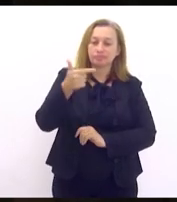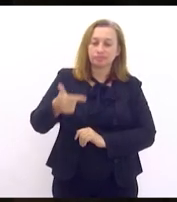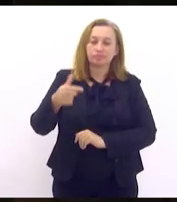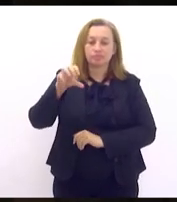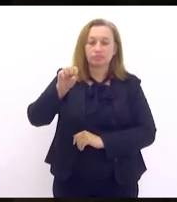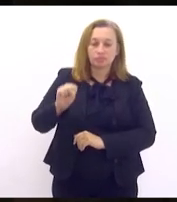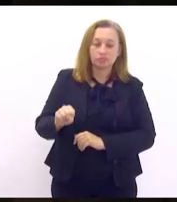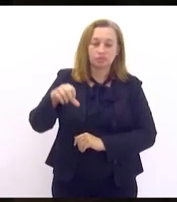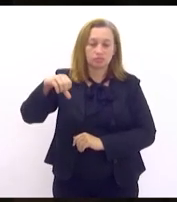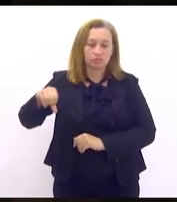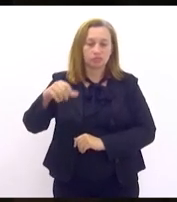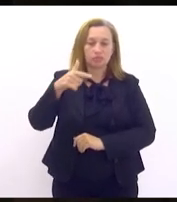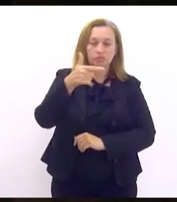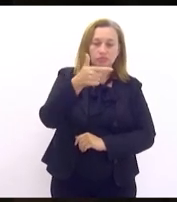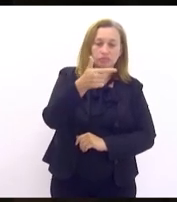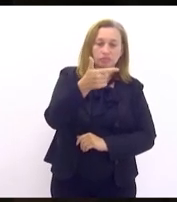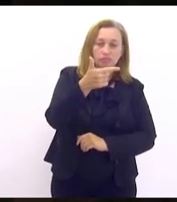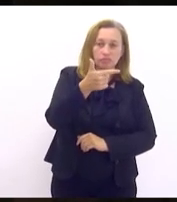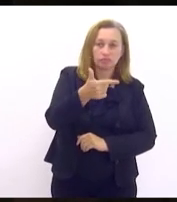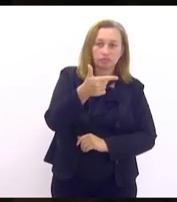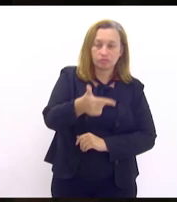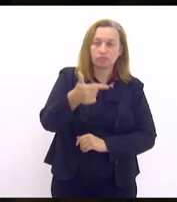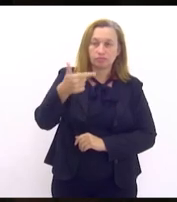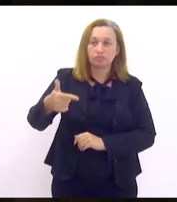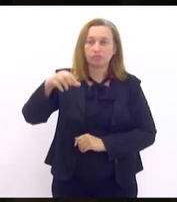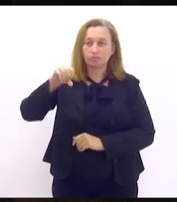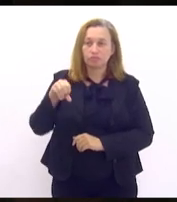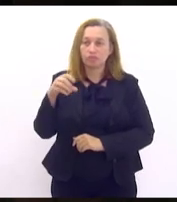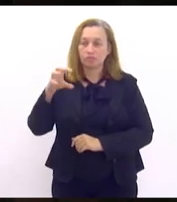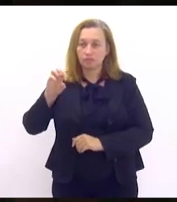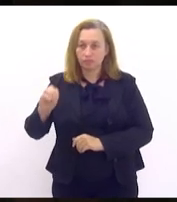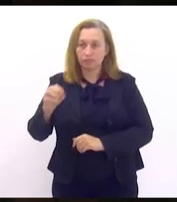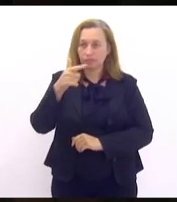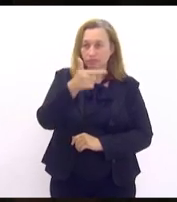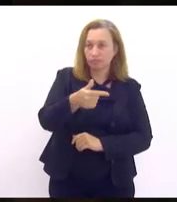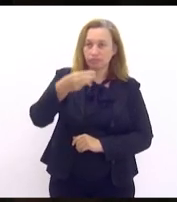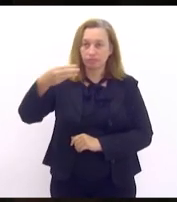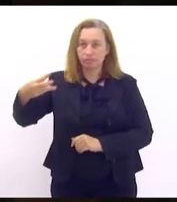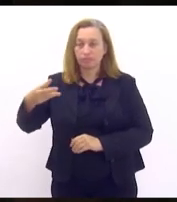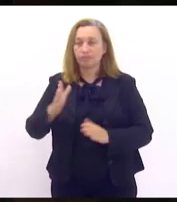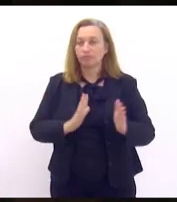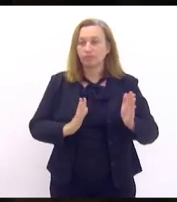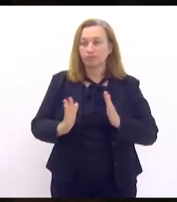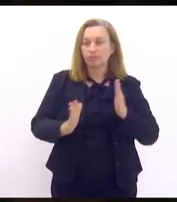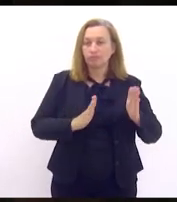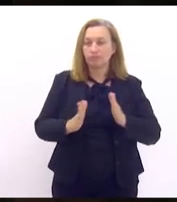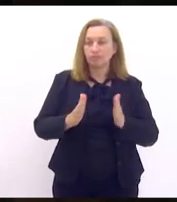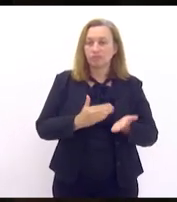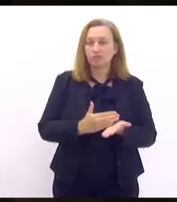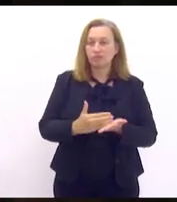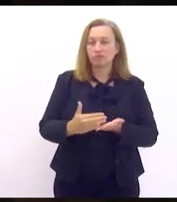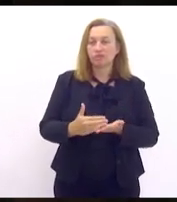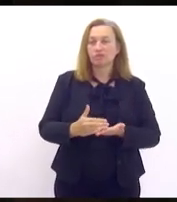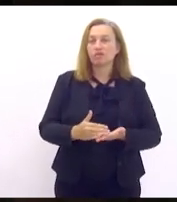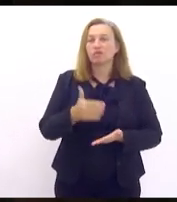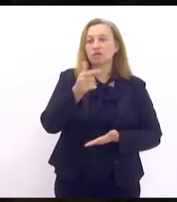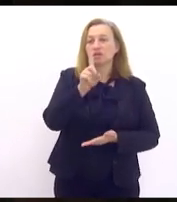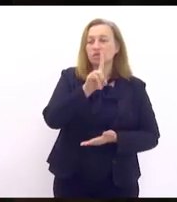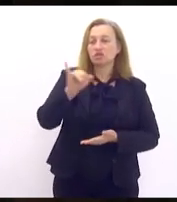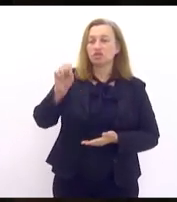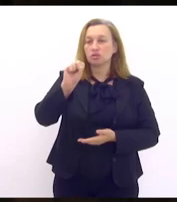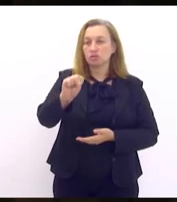2289 de 23 e 2290 de 23, com os prazos que começam a valer a partir do dia